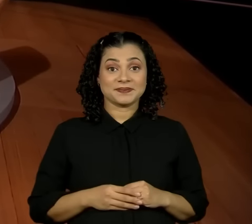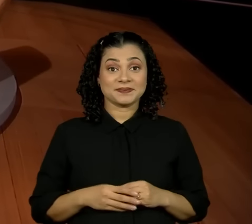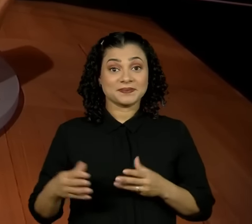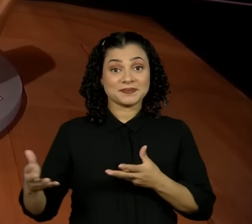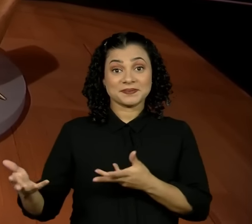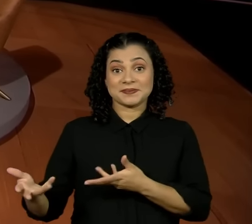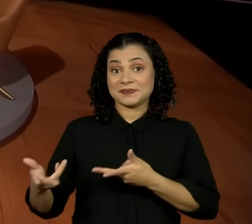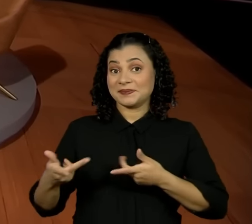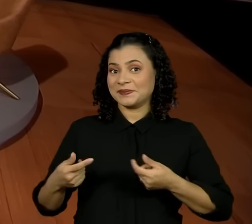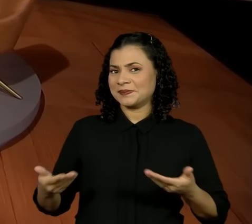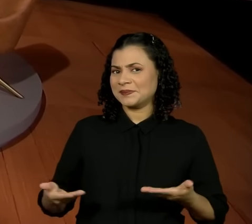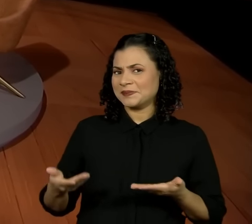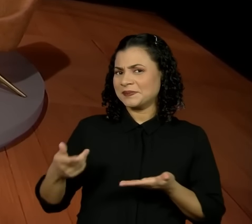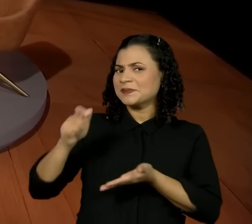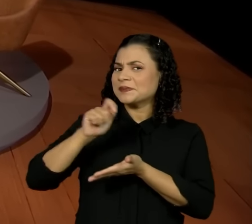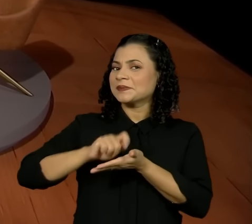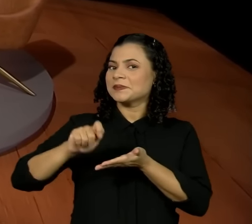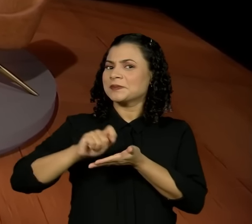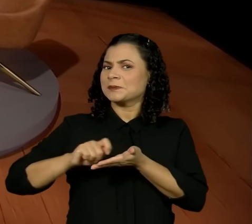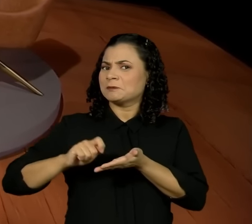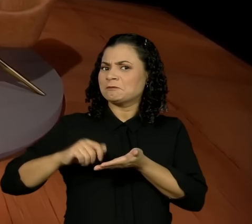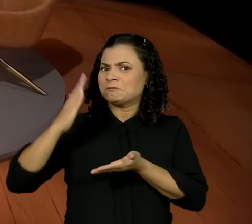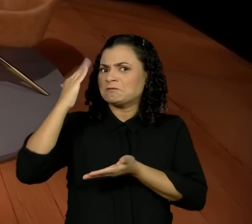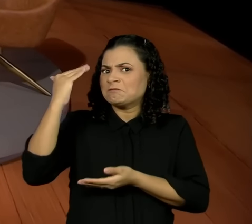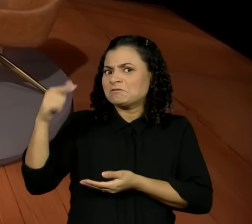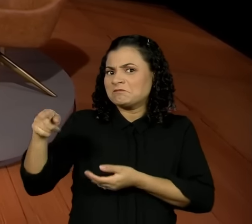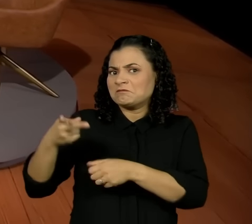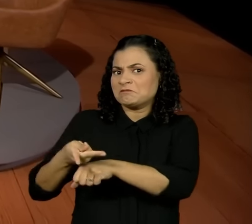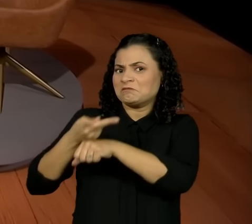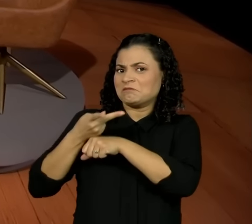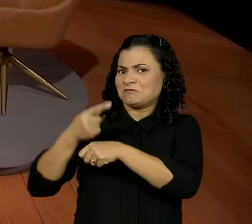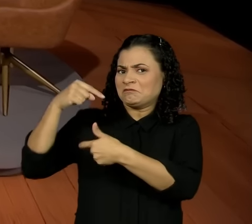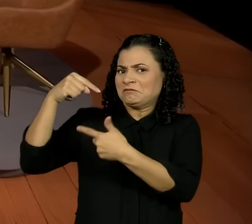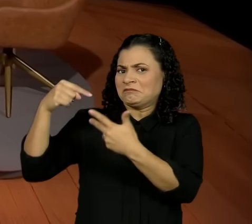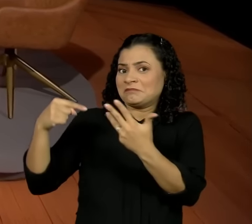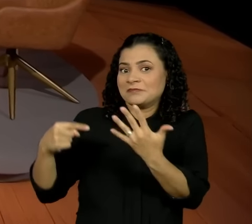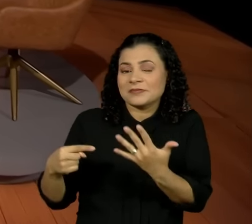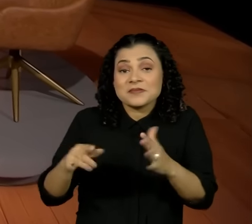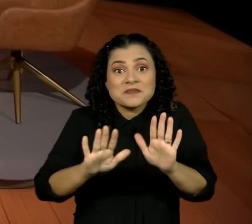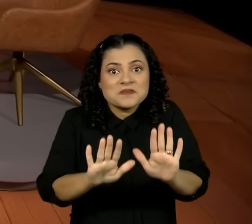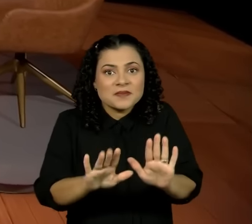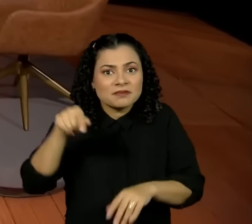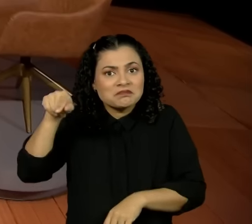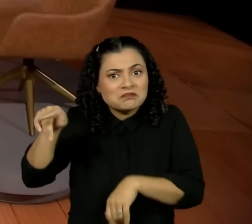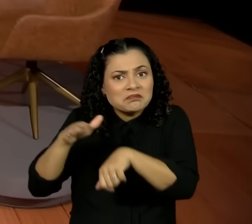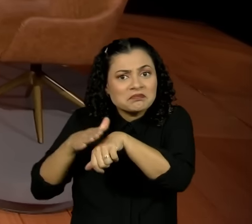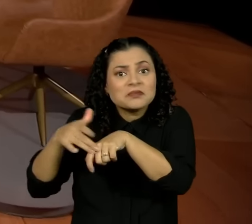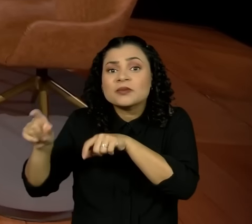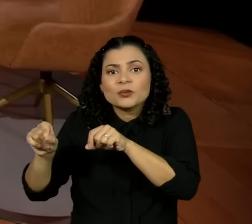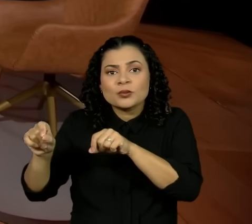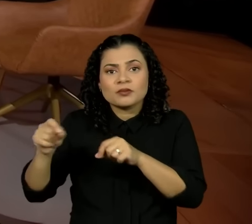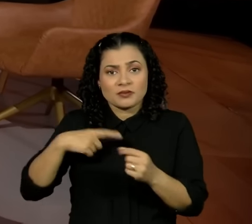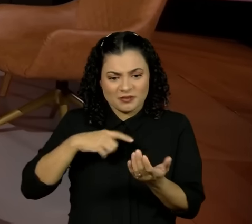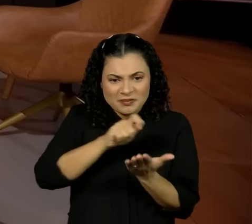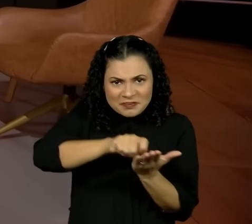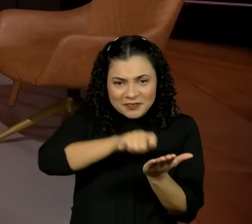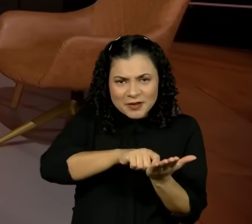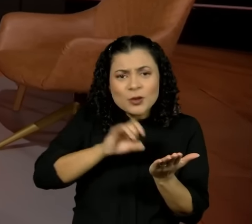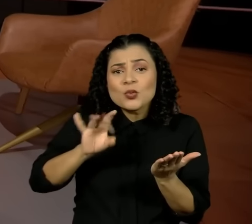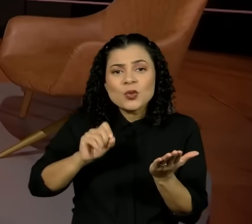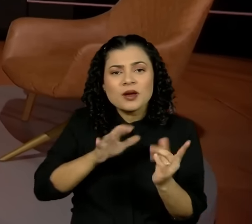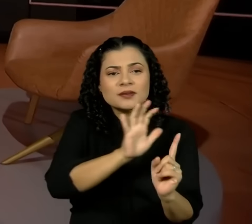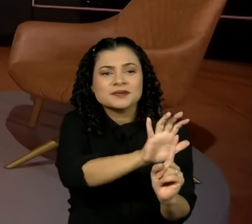convidado de hoje é um escritor premiadíssimo. Mais do que isso, ele se considera um plantador de esperança. E é justamente